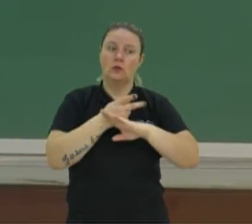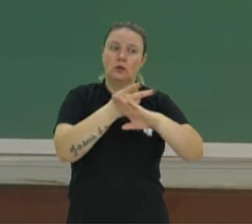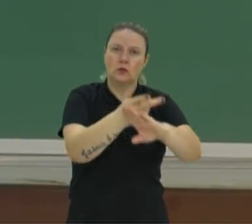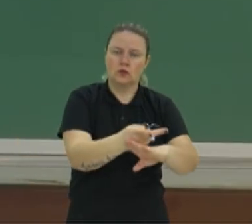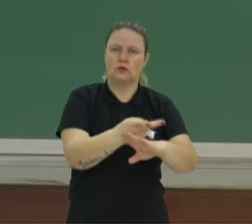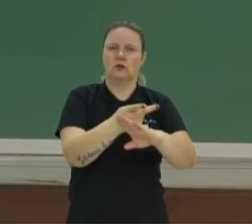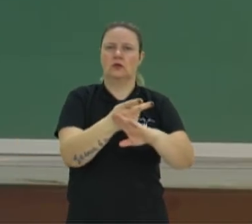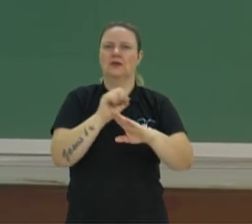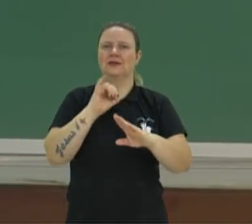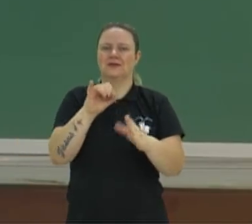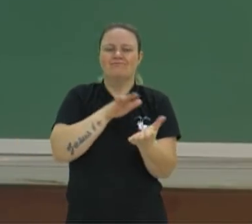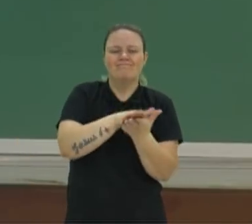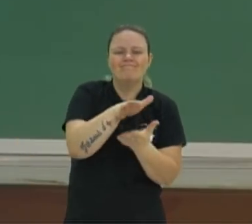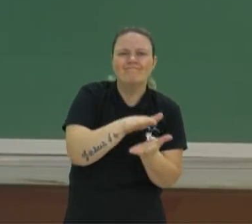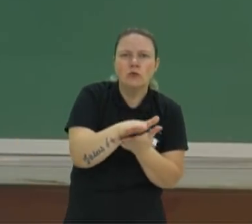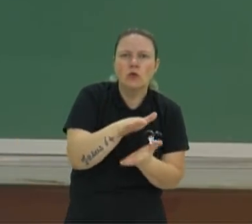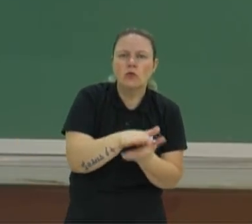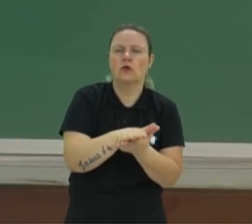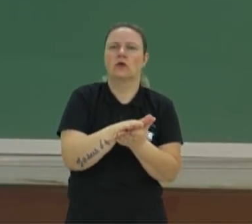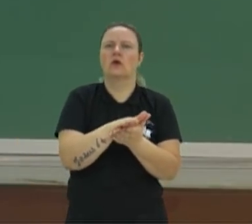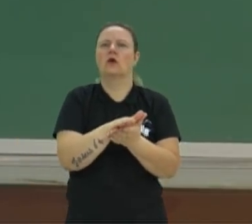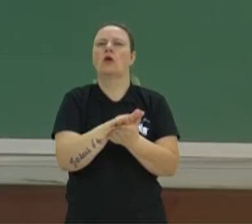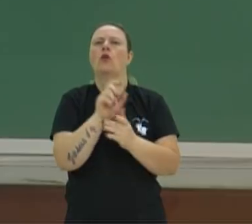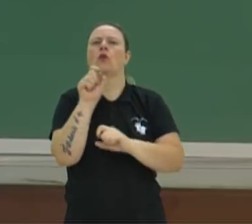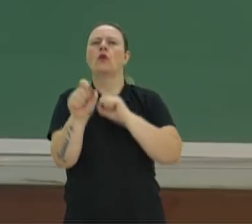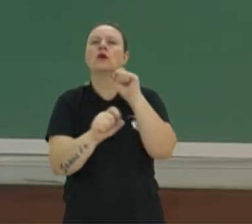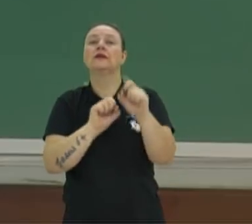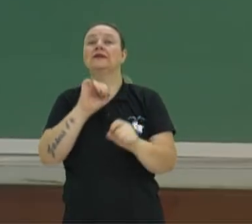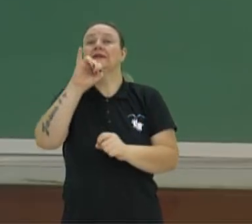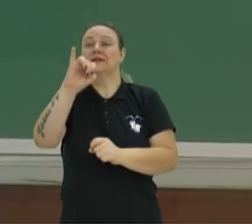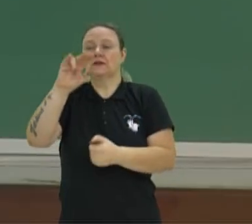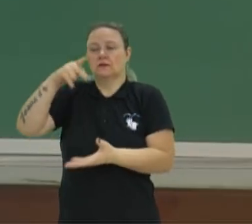ela foi publicada, pode dar pistas de sua veracidade.